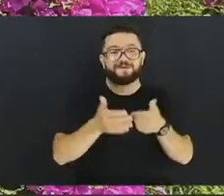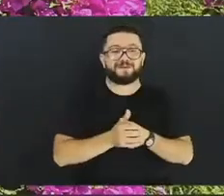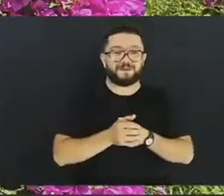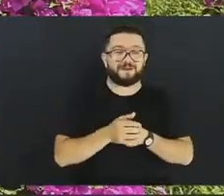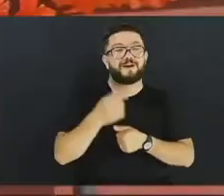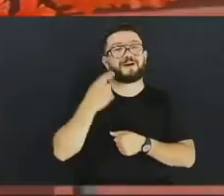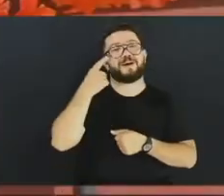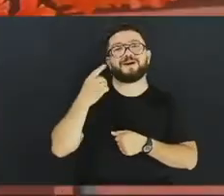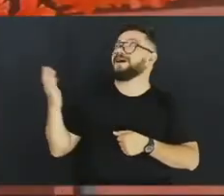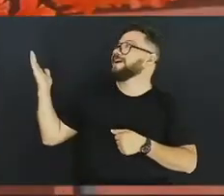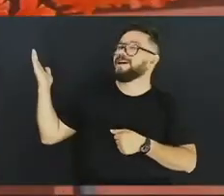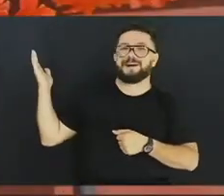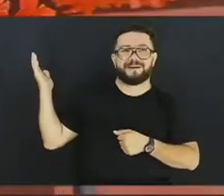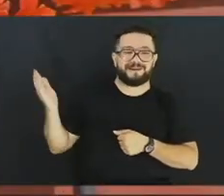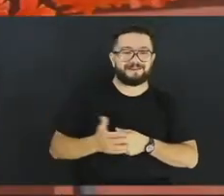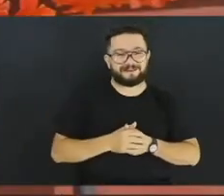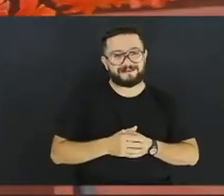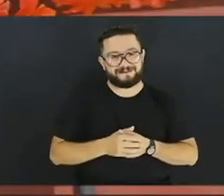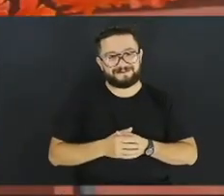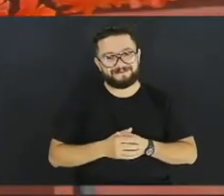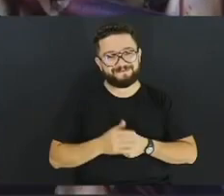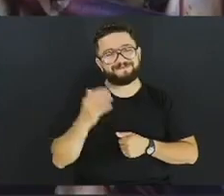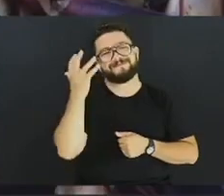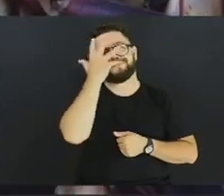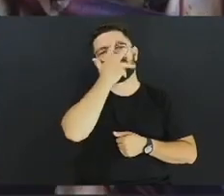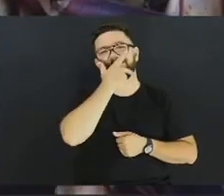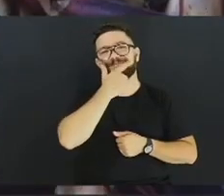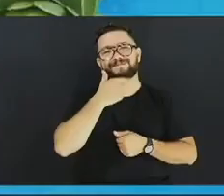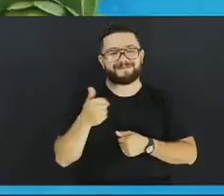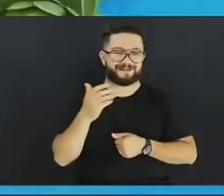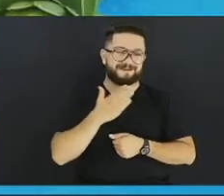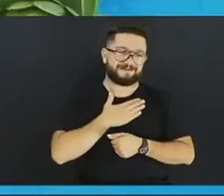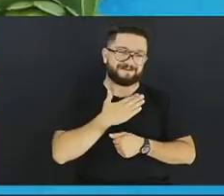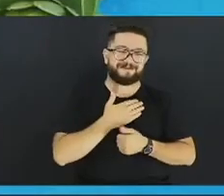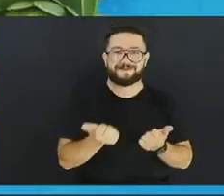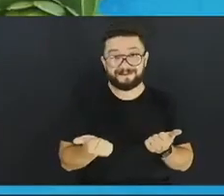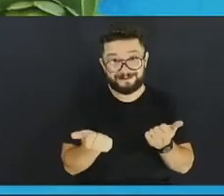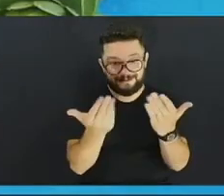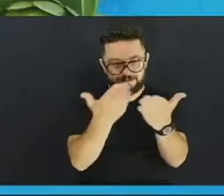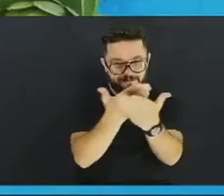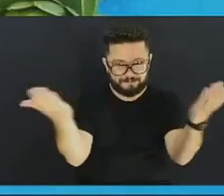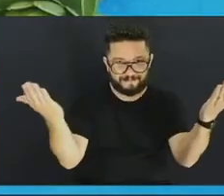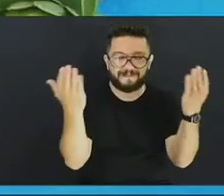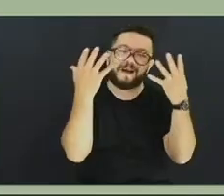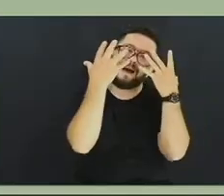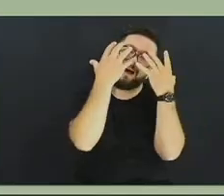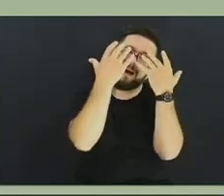minha fala exagerada, né, para dar um colíriozinho nos olhos, e assim vou